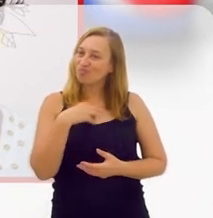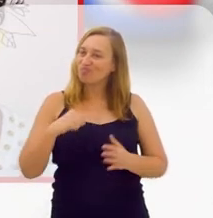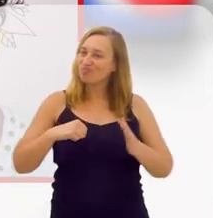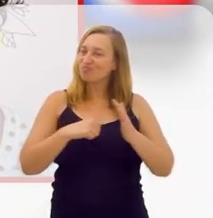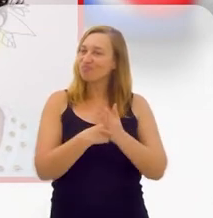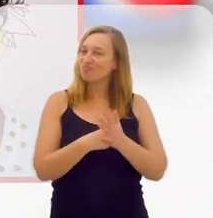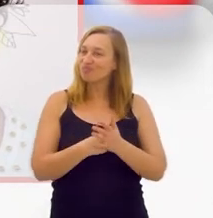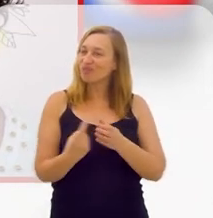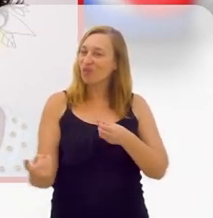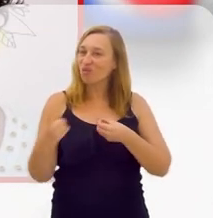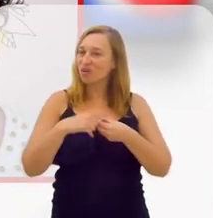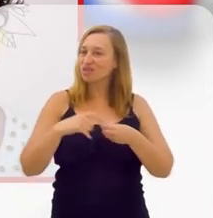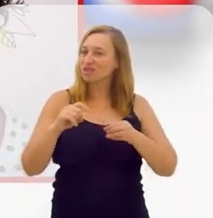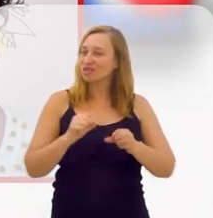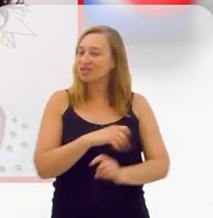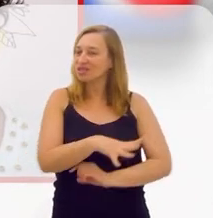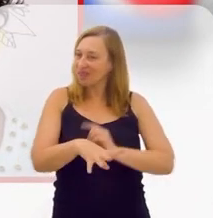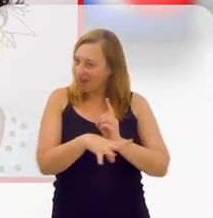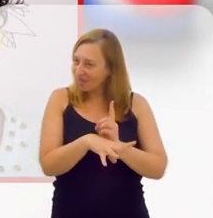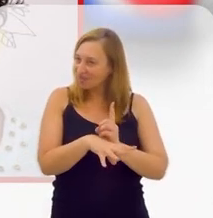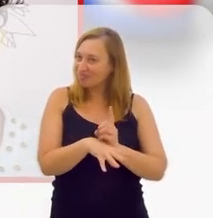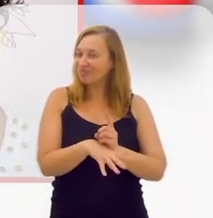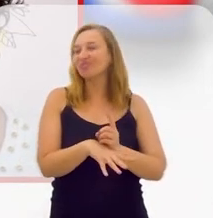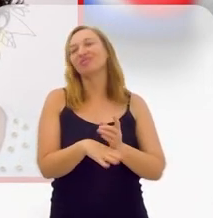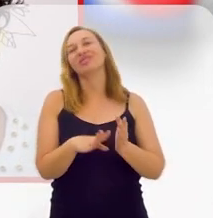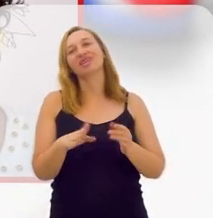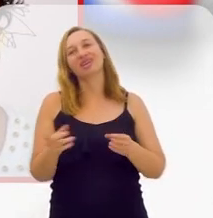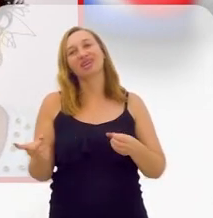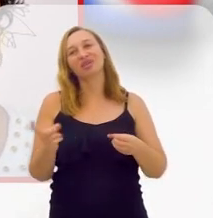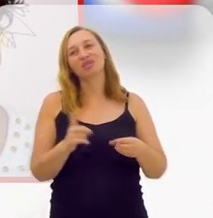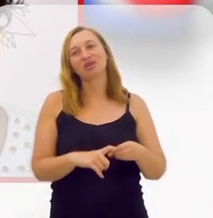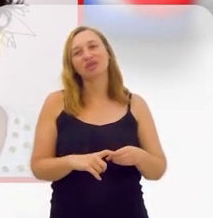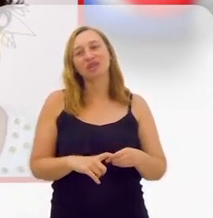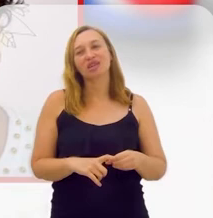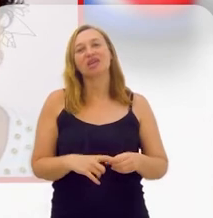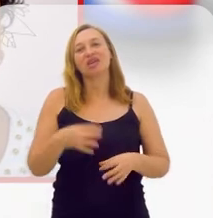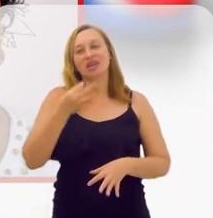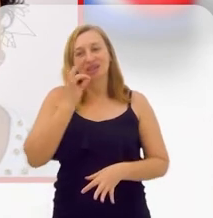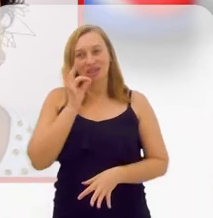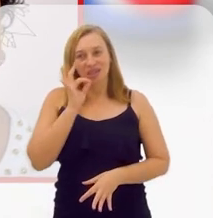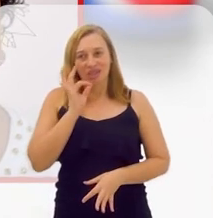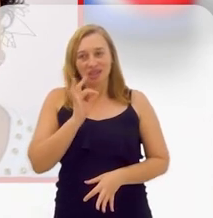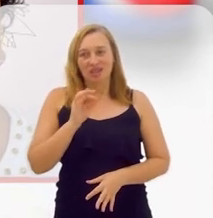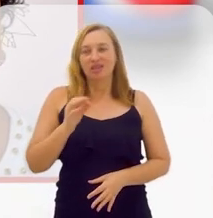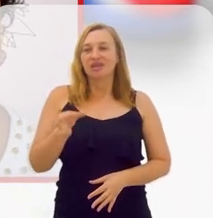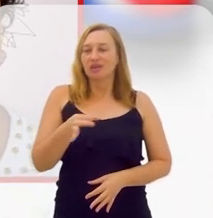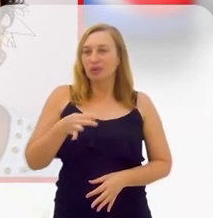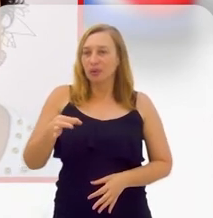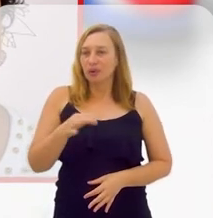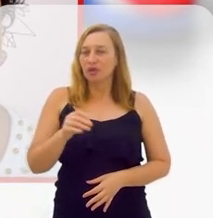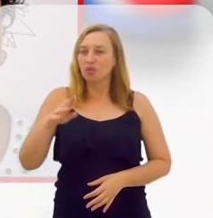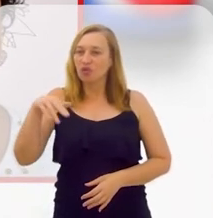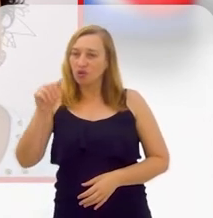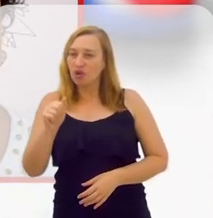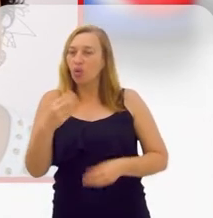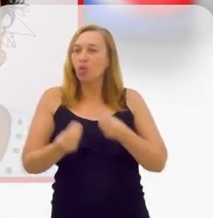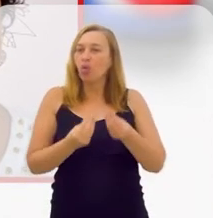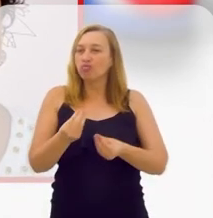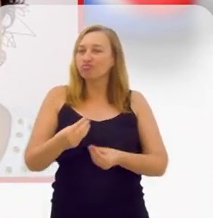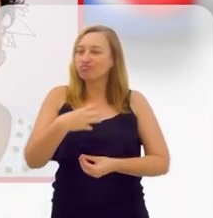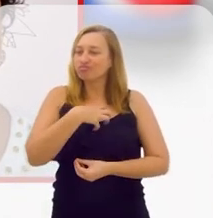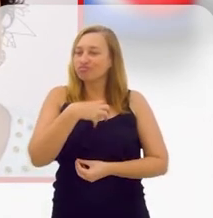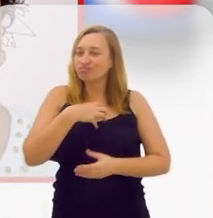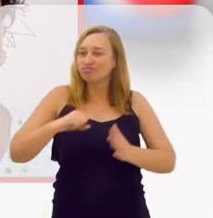assim o um impacto, voltando à questão do social, né, que é o que é mais voltado aí no café, da moeda Mumbuca, Como que